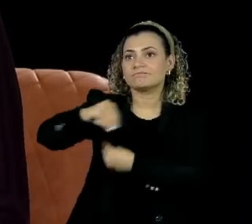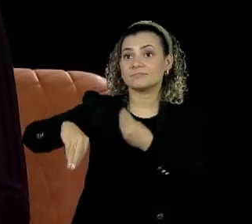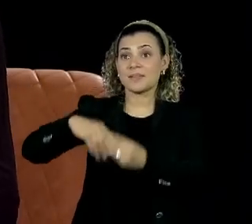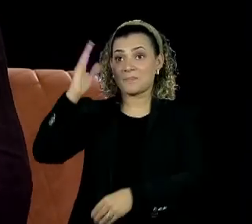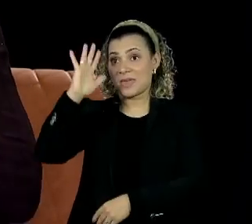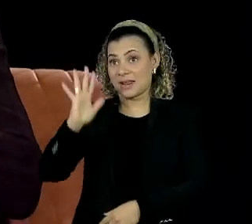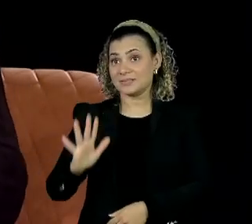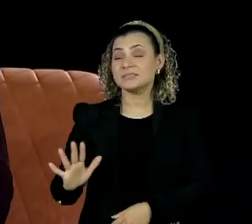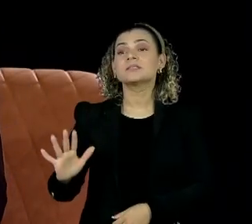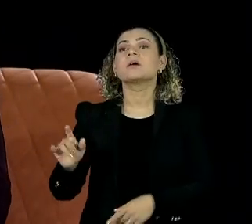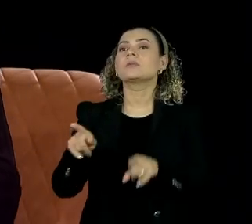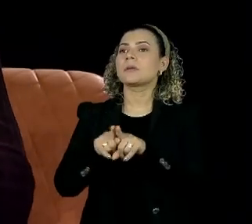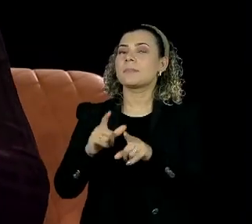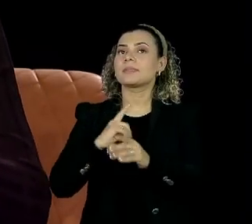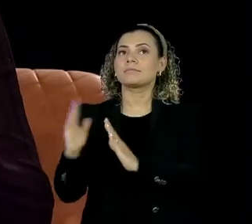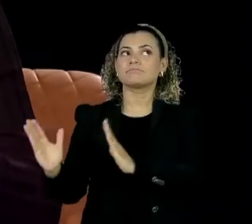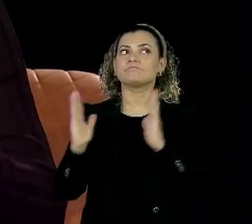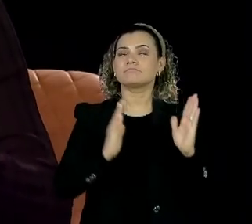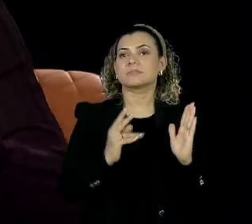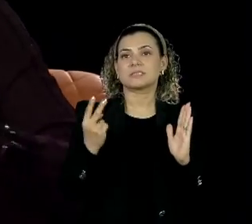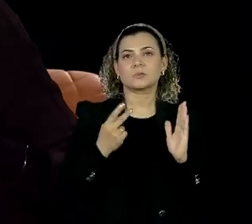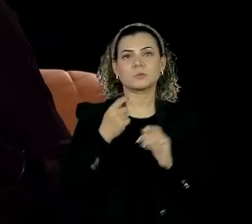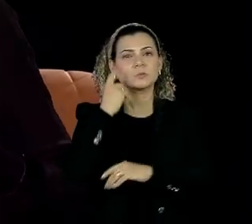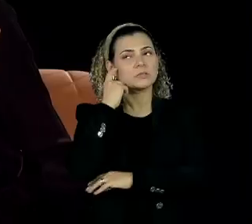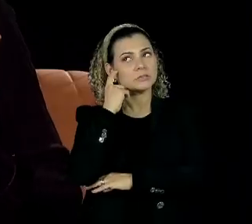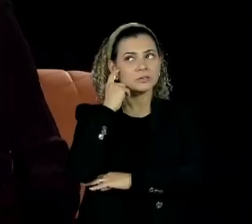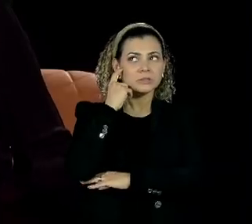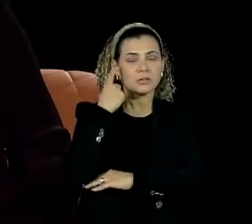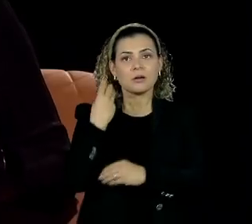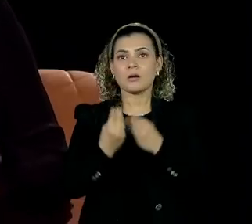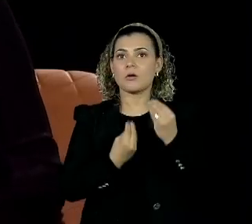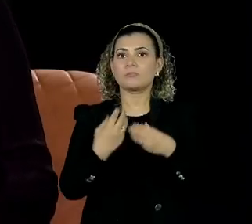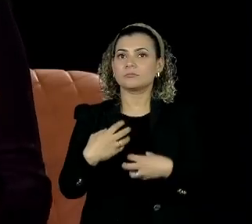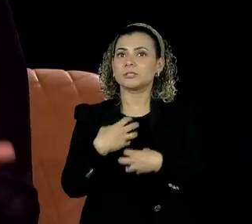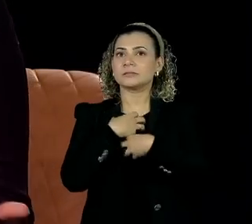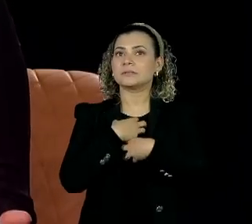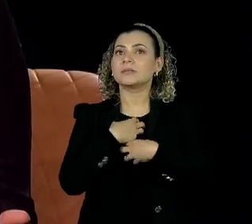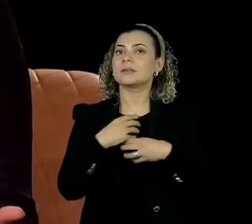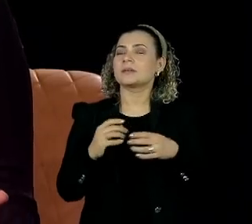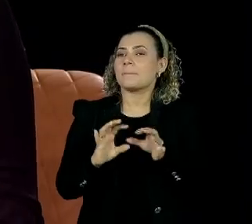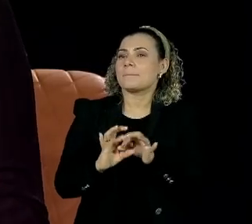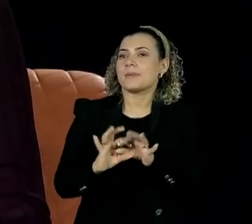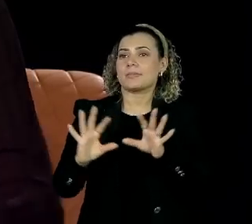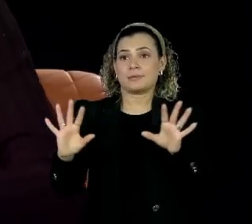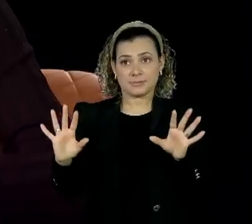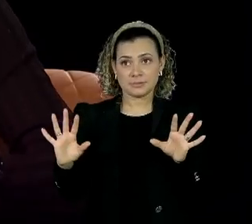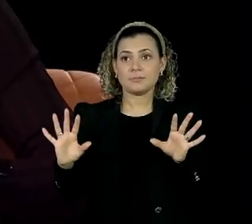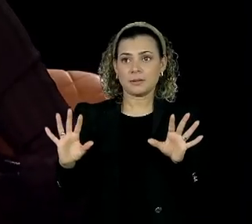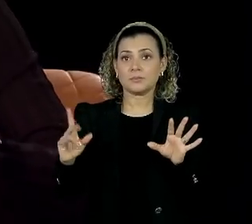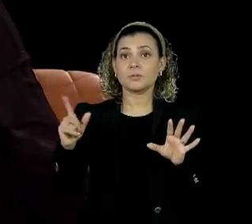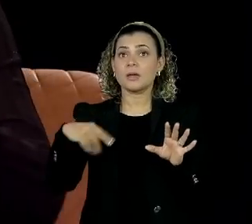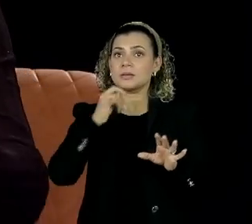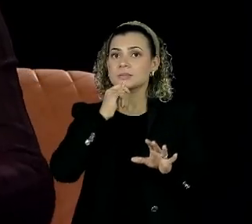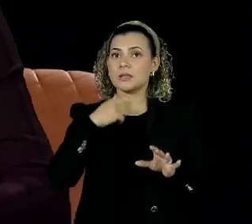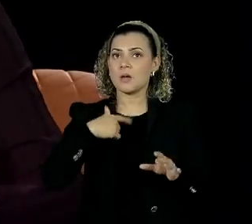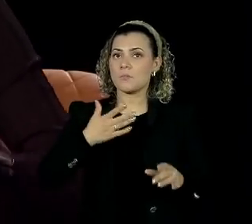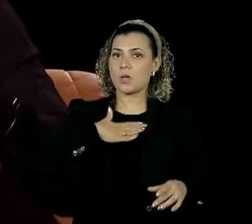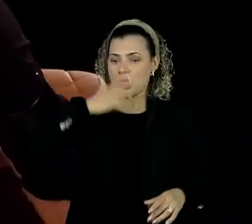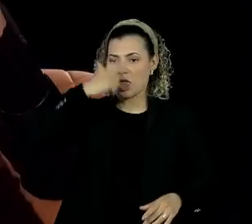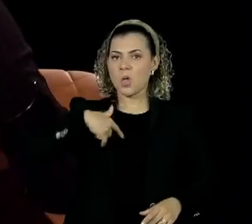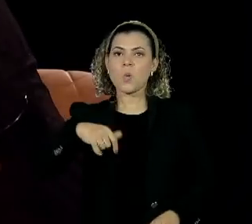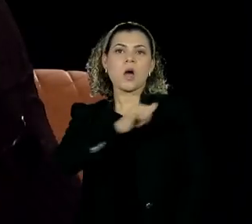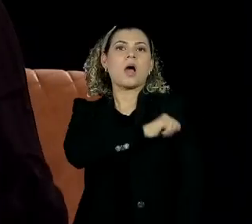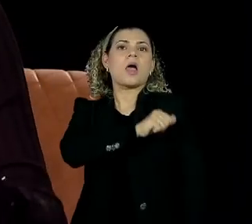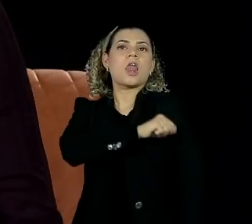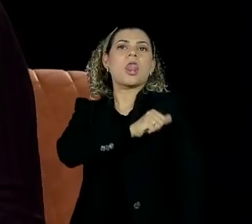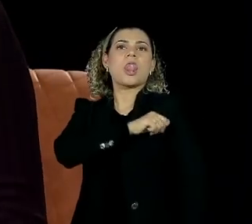Brasil. Um segundo momento que é da sensação de pertencimento, né, que era o meu crachá, sou carioca, quem é dono